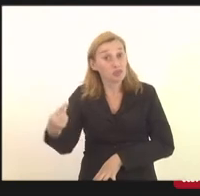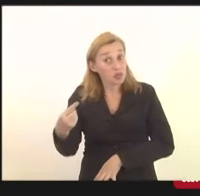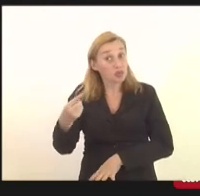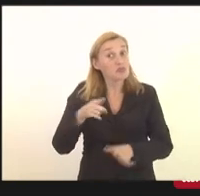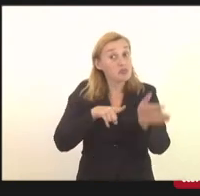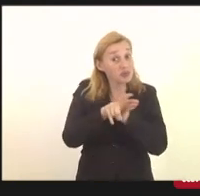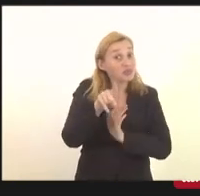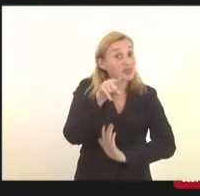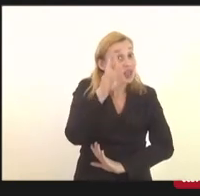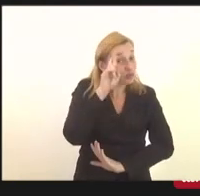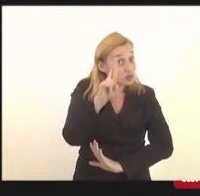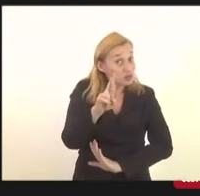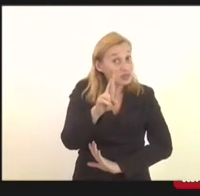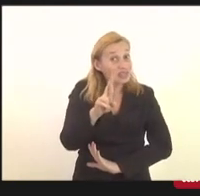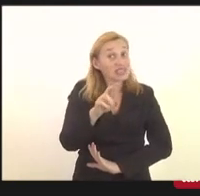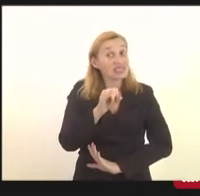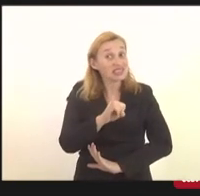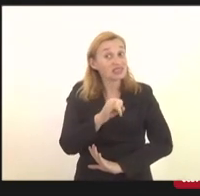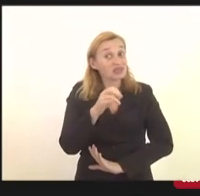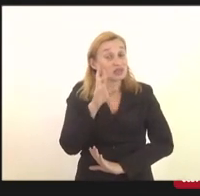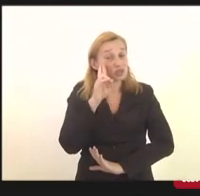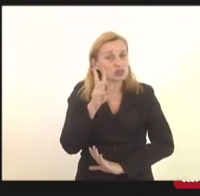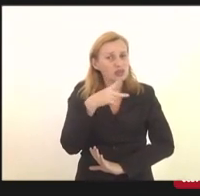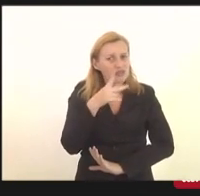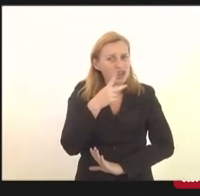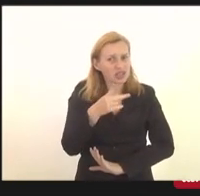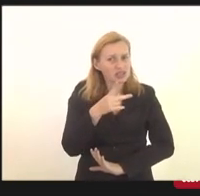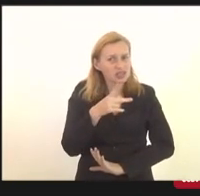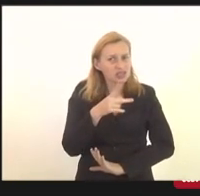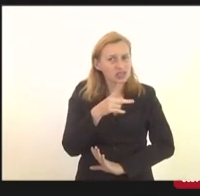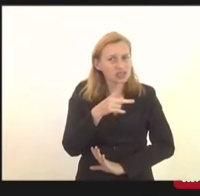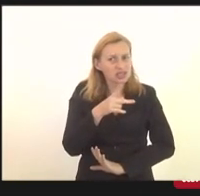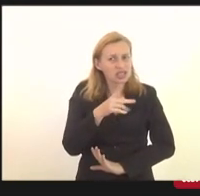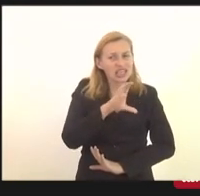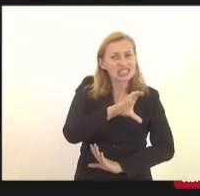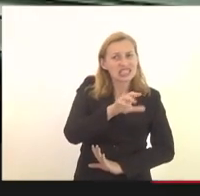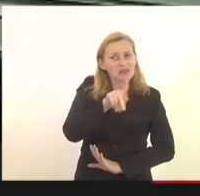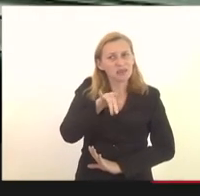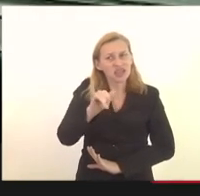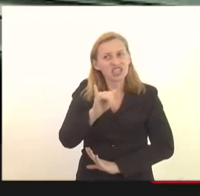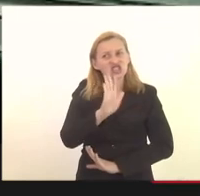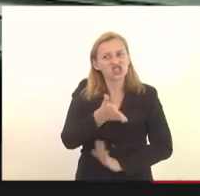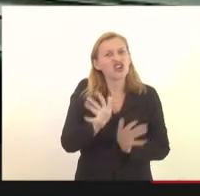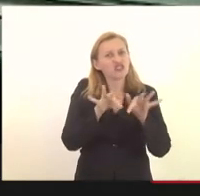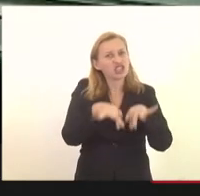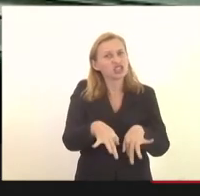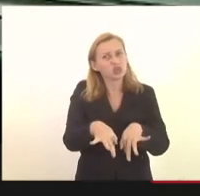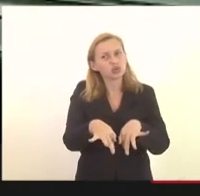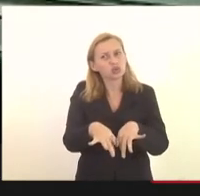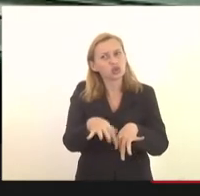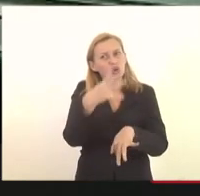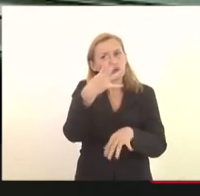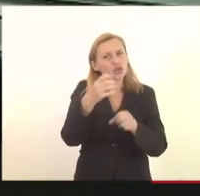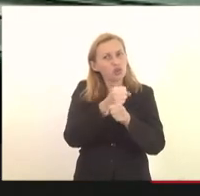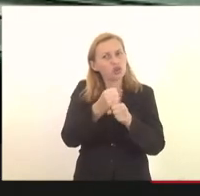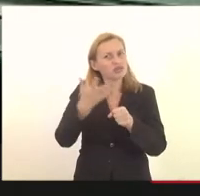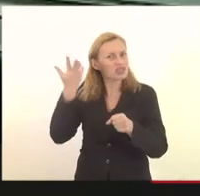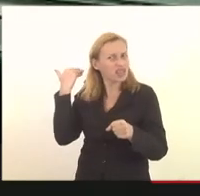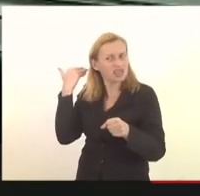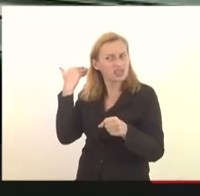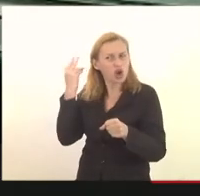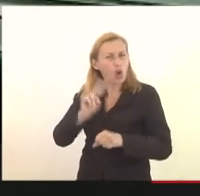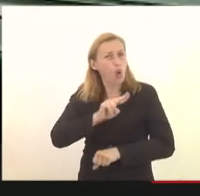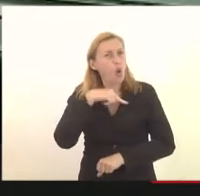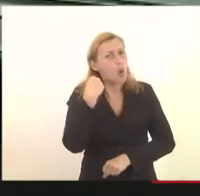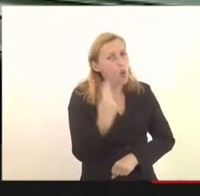senhor, se o senhor está falando do parecer da CPI, que já acabou lá há 4 anos atrás,